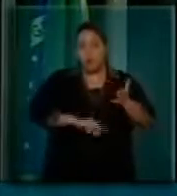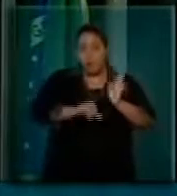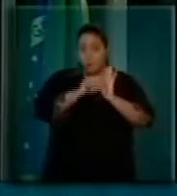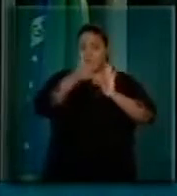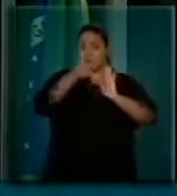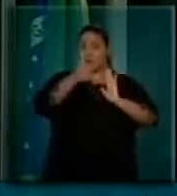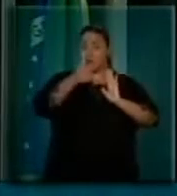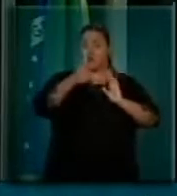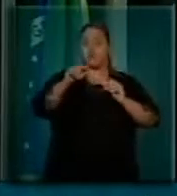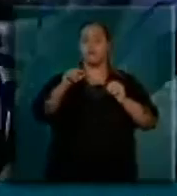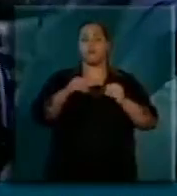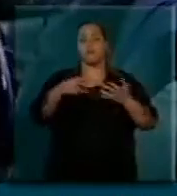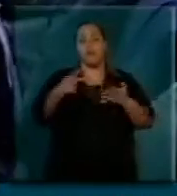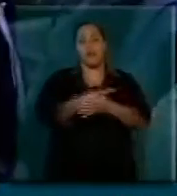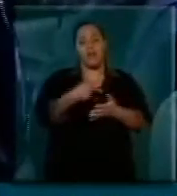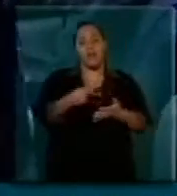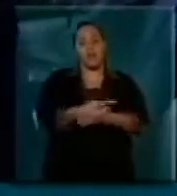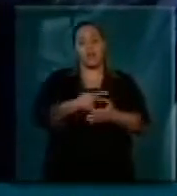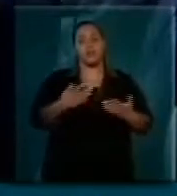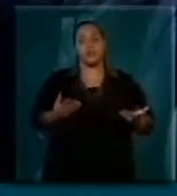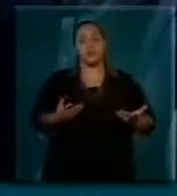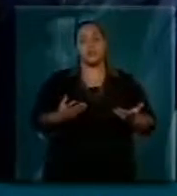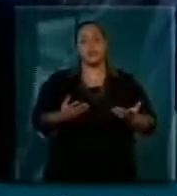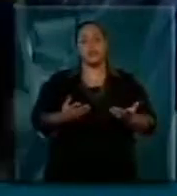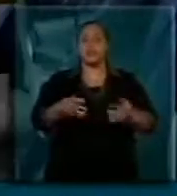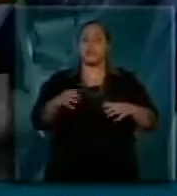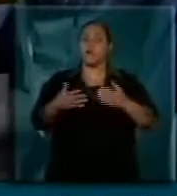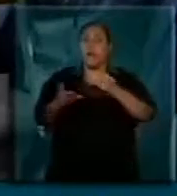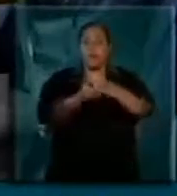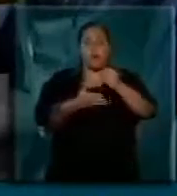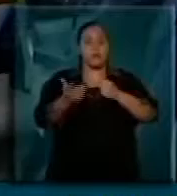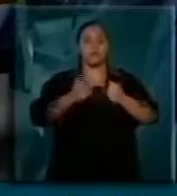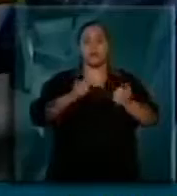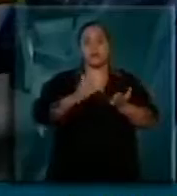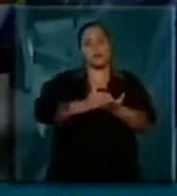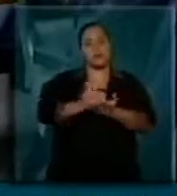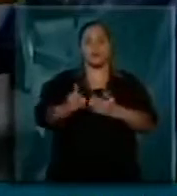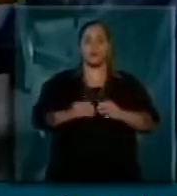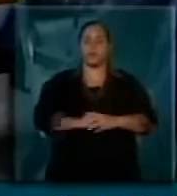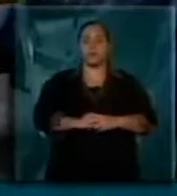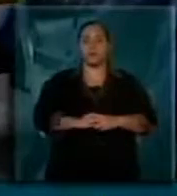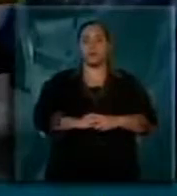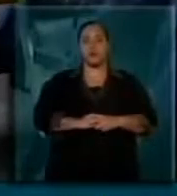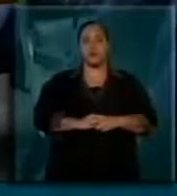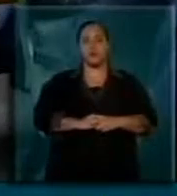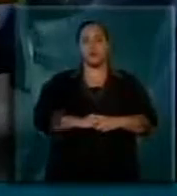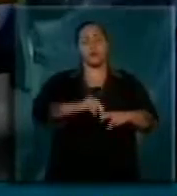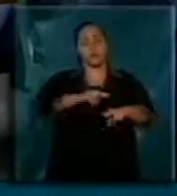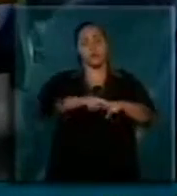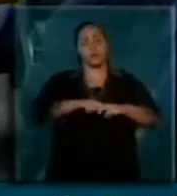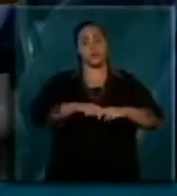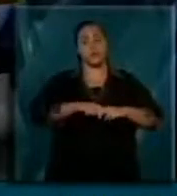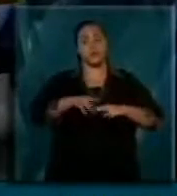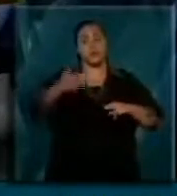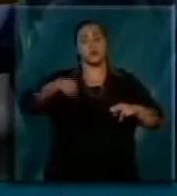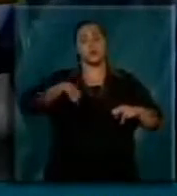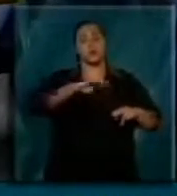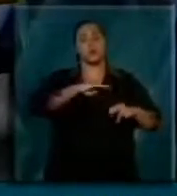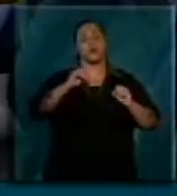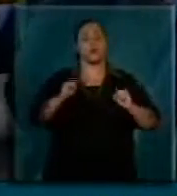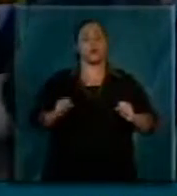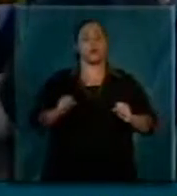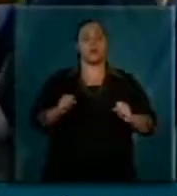não estiver correto, então a premissa não está correta. E aí nós podemos